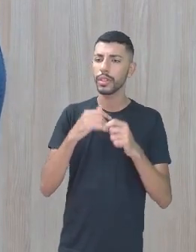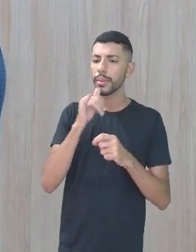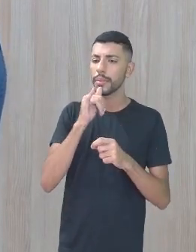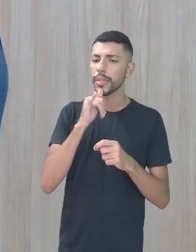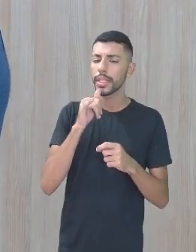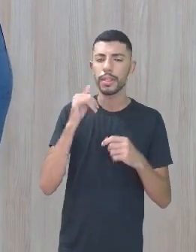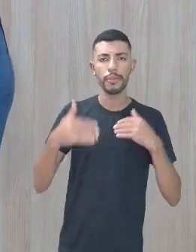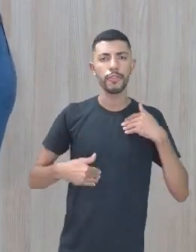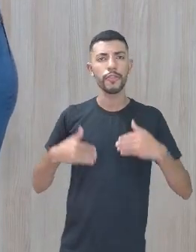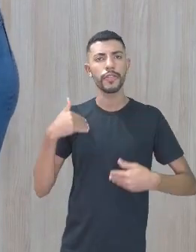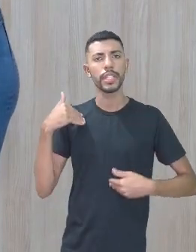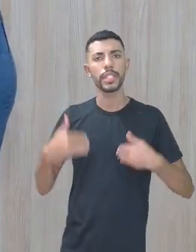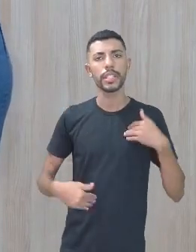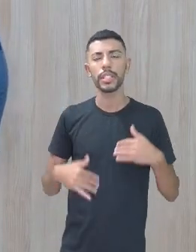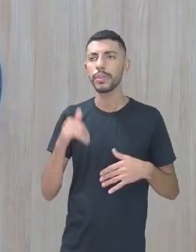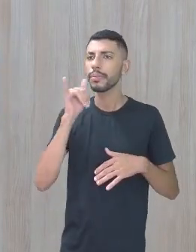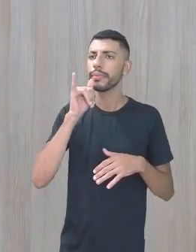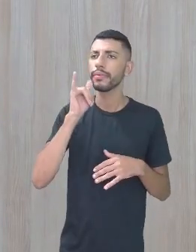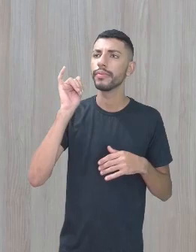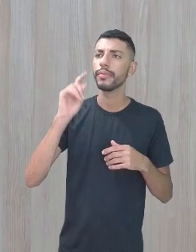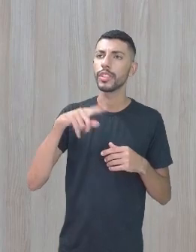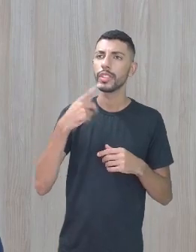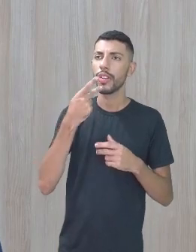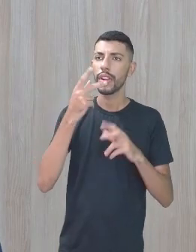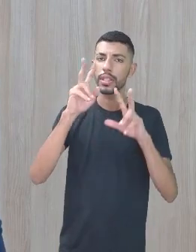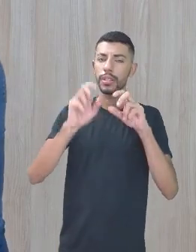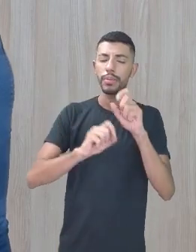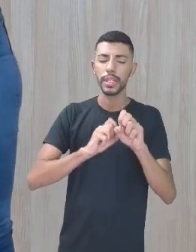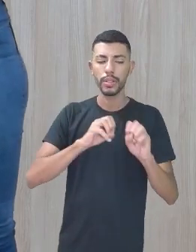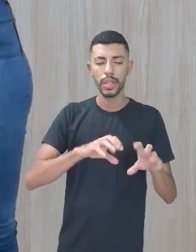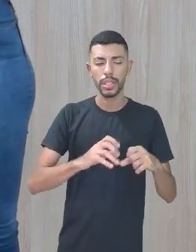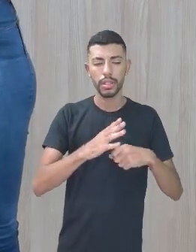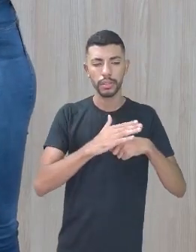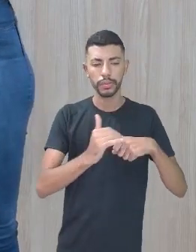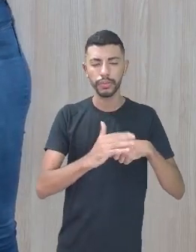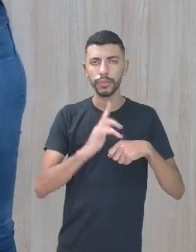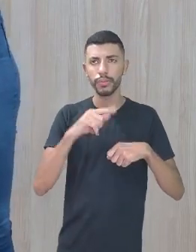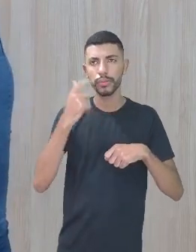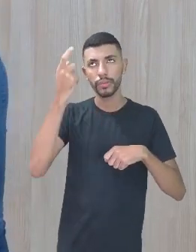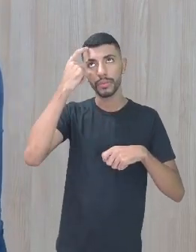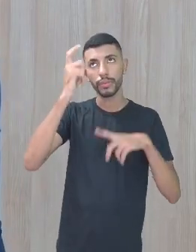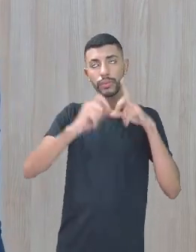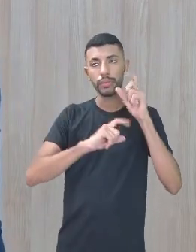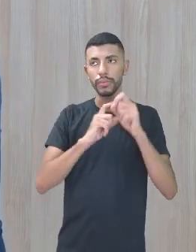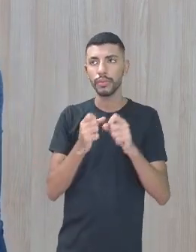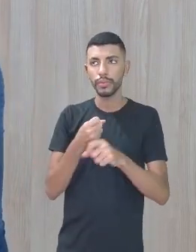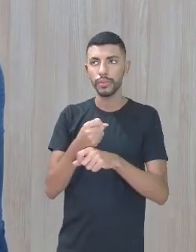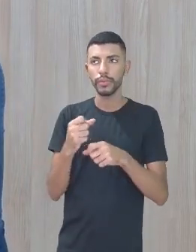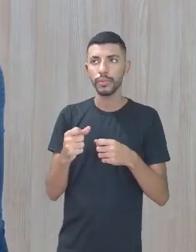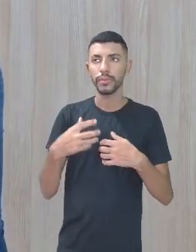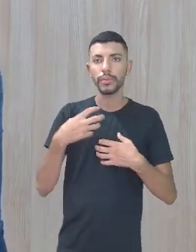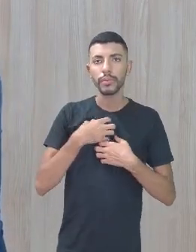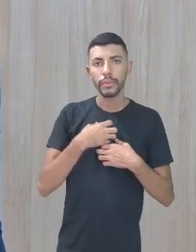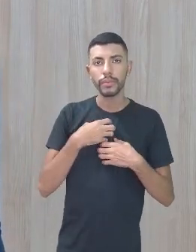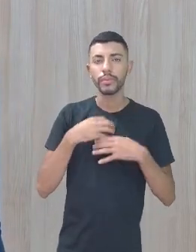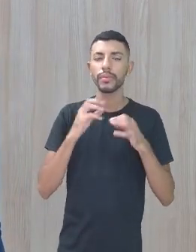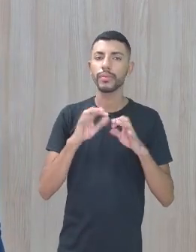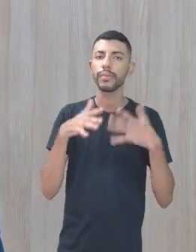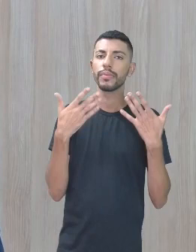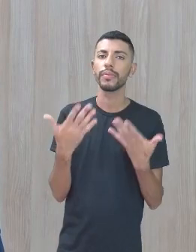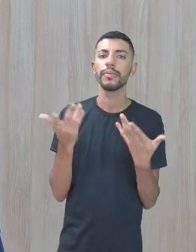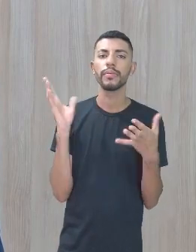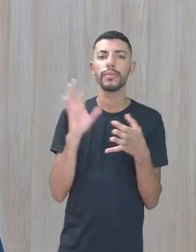reações físicas. Então, quando a gente fala de uma educação afetiva, a gente está pensando em sensações, e isso corresponde